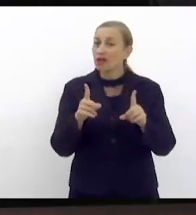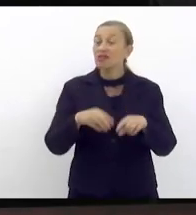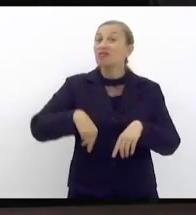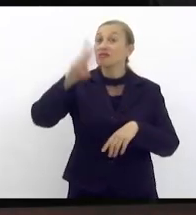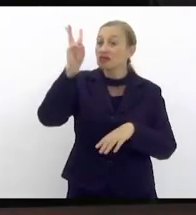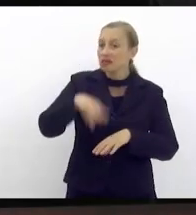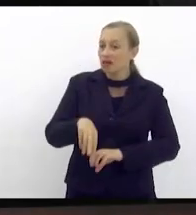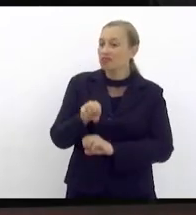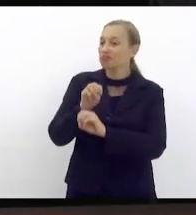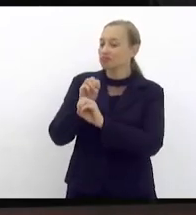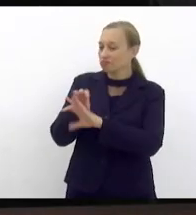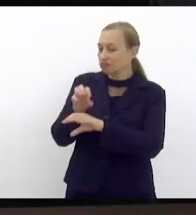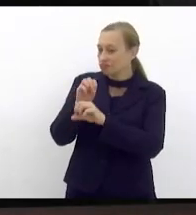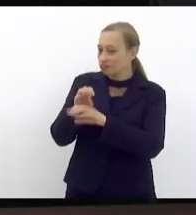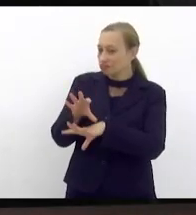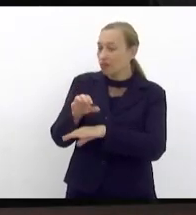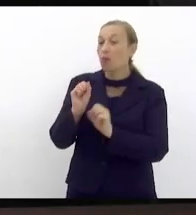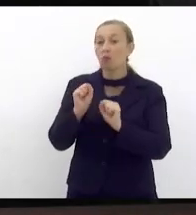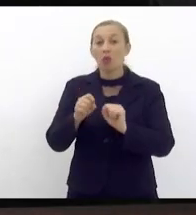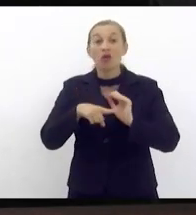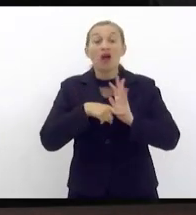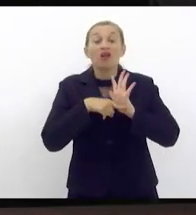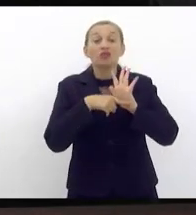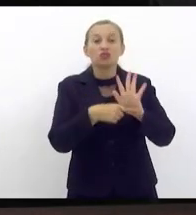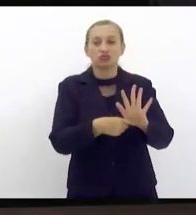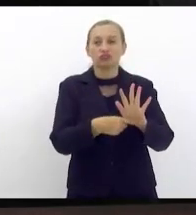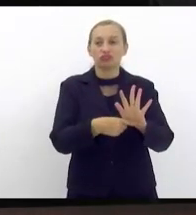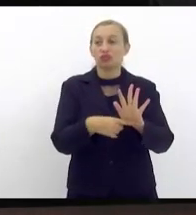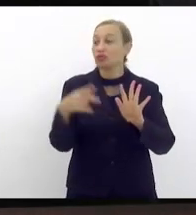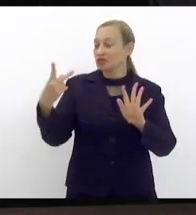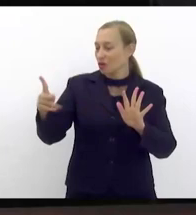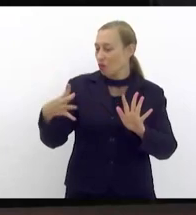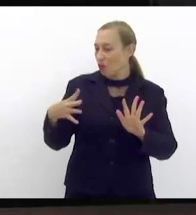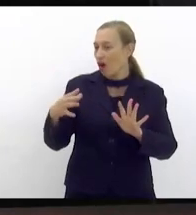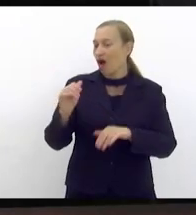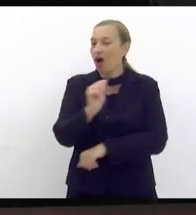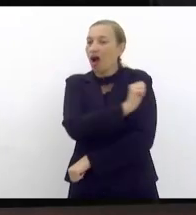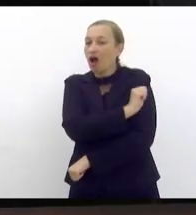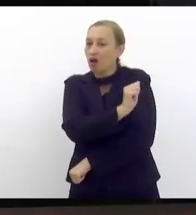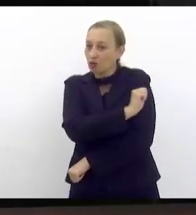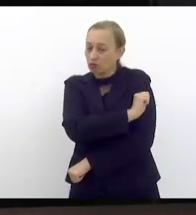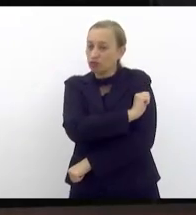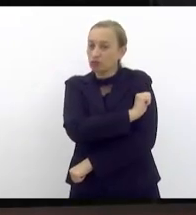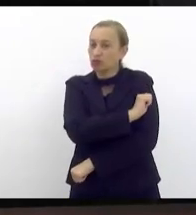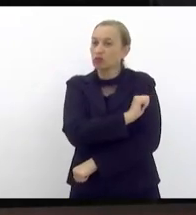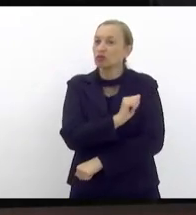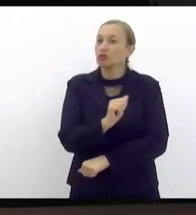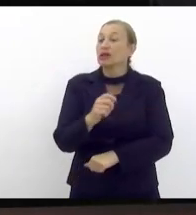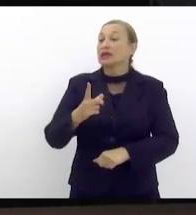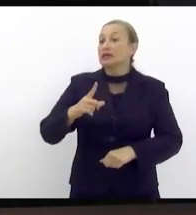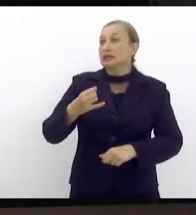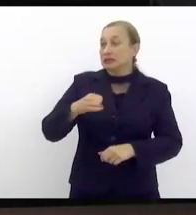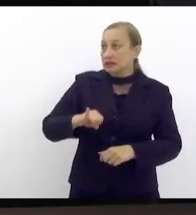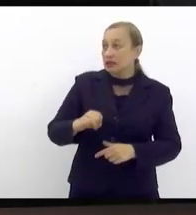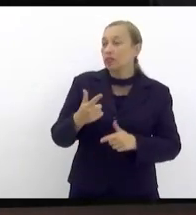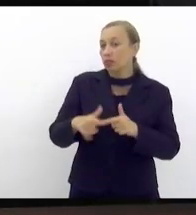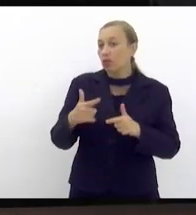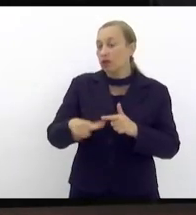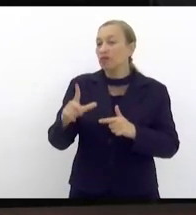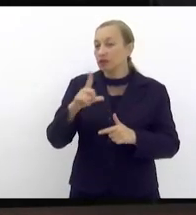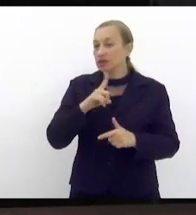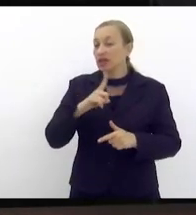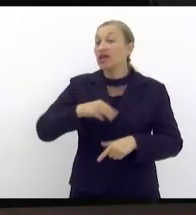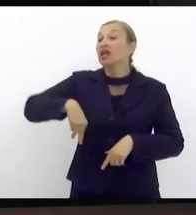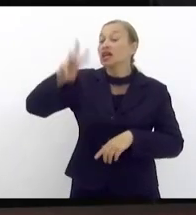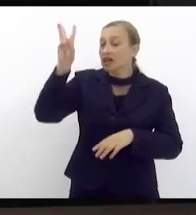leciona pode contribuir com que o seu aluno o que ele tem o problema que ele tá passando porque quem